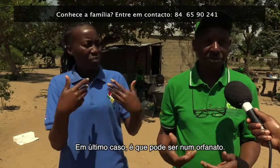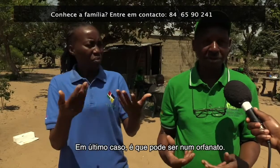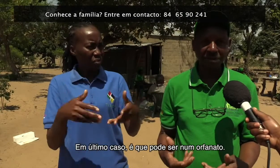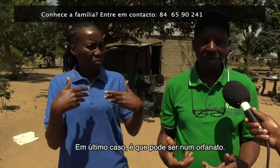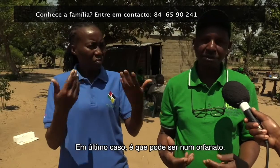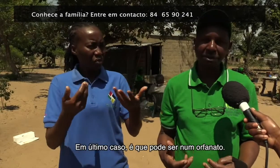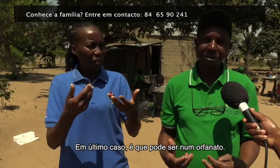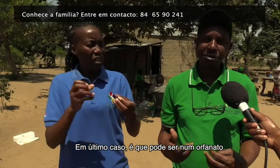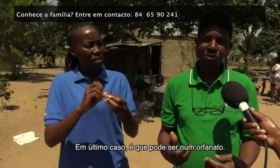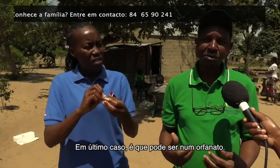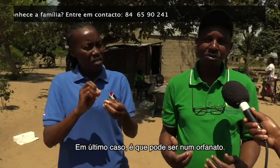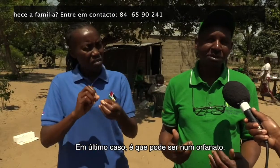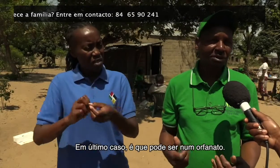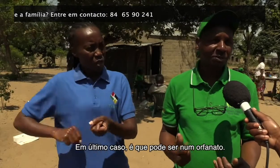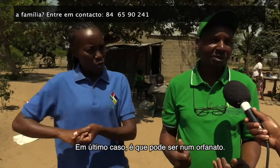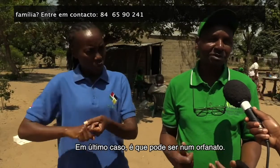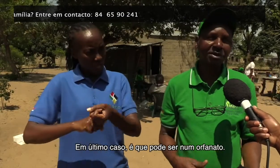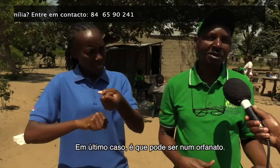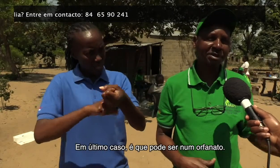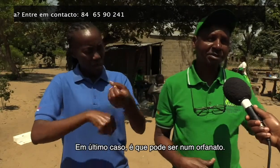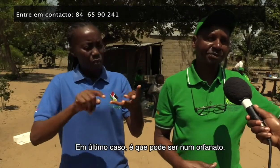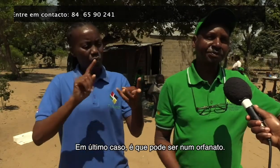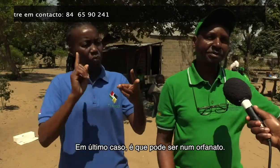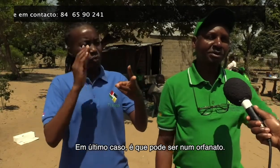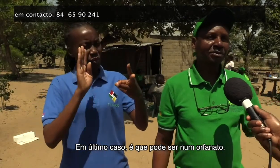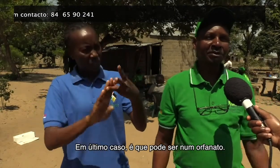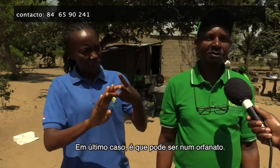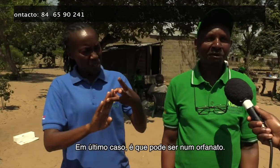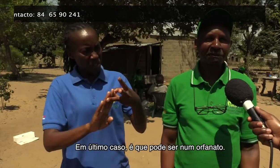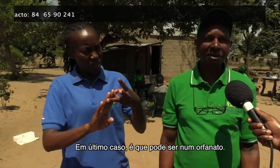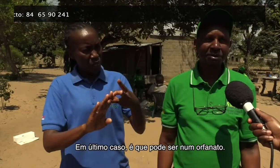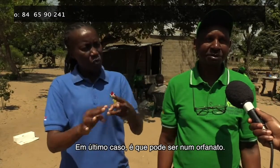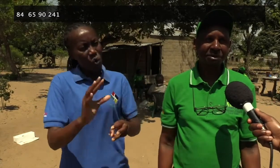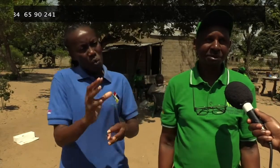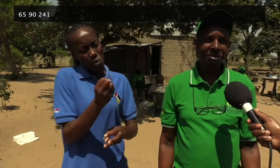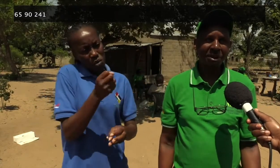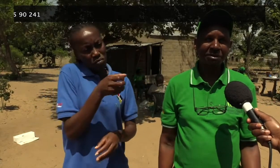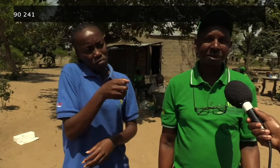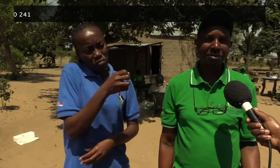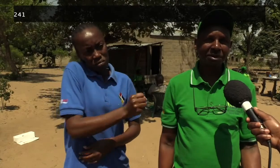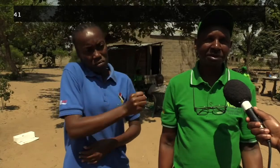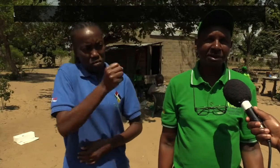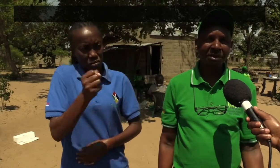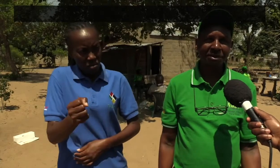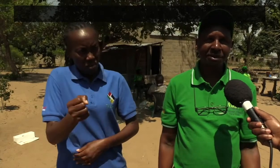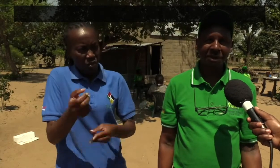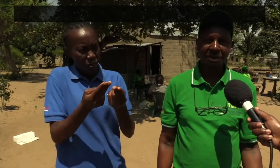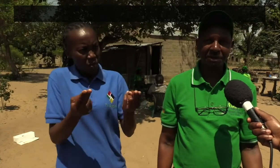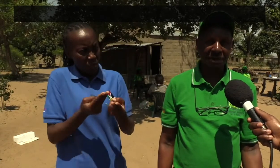possa sustentar. Depois, o terceiro passo é que poderá ser no orfanato.